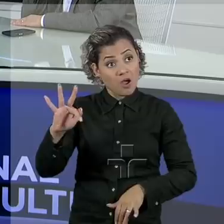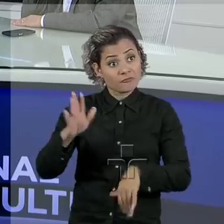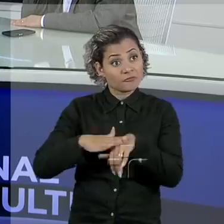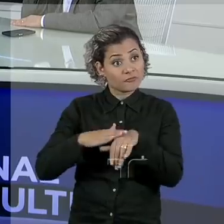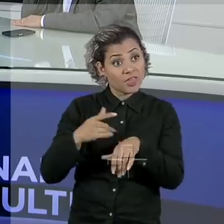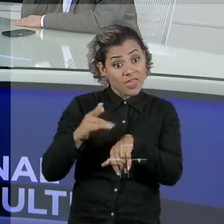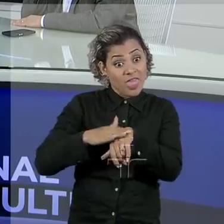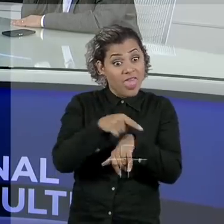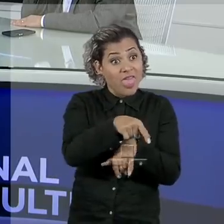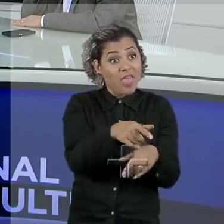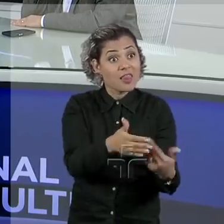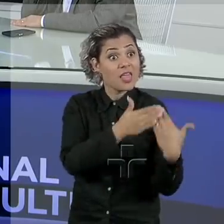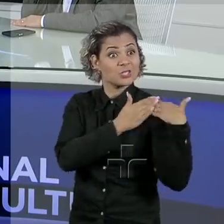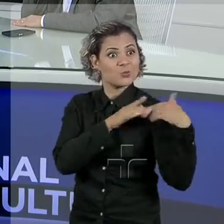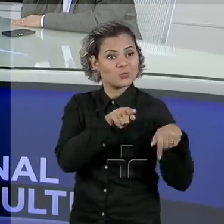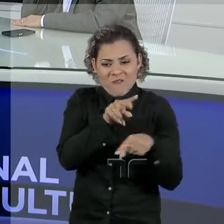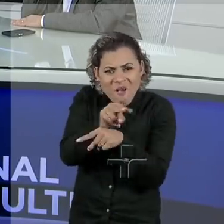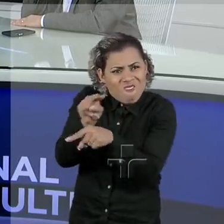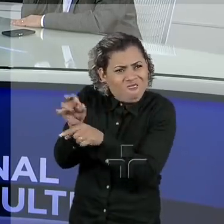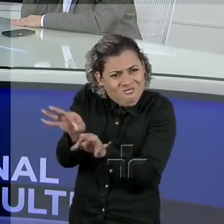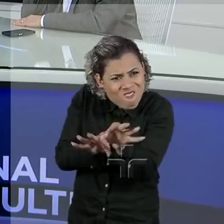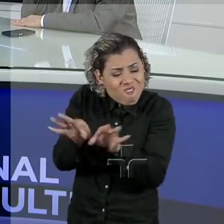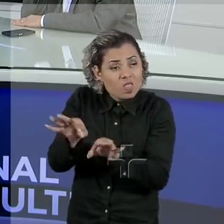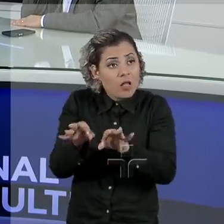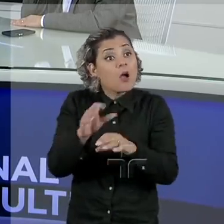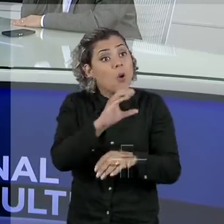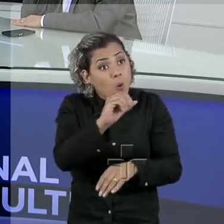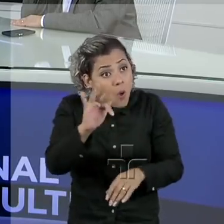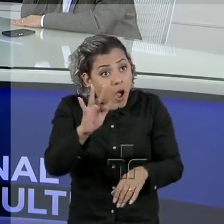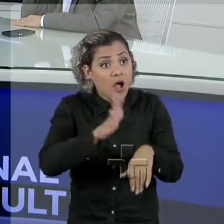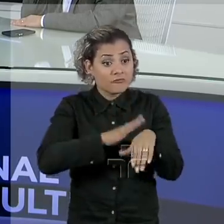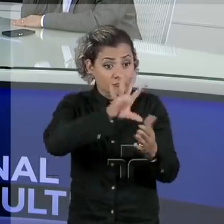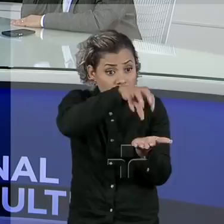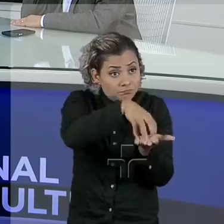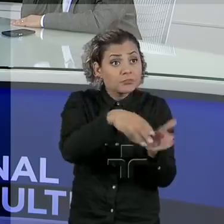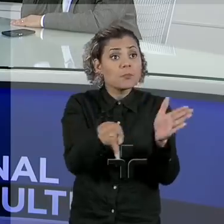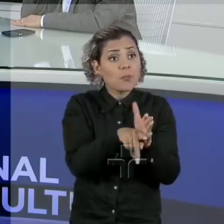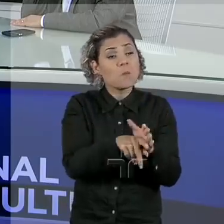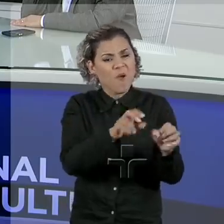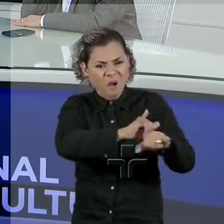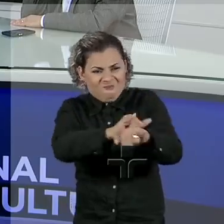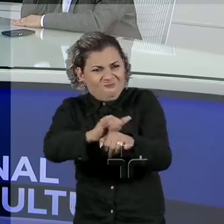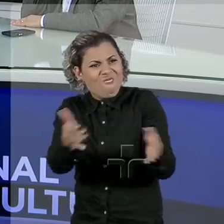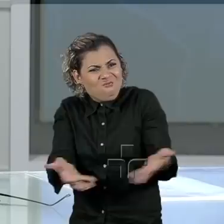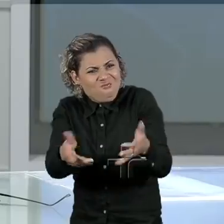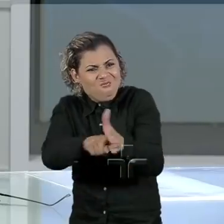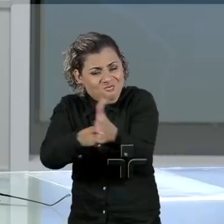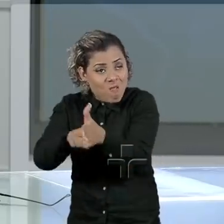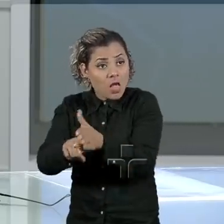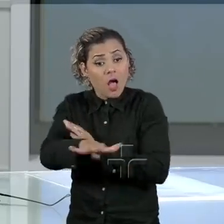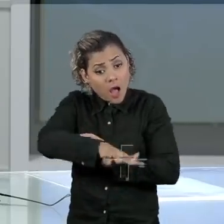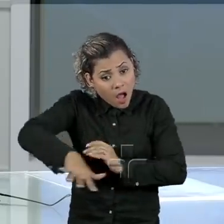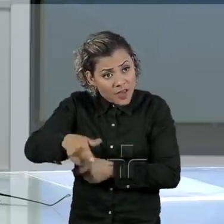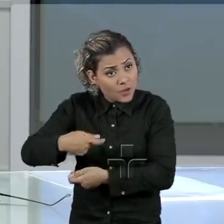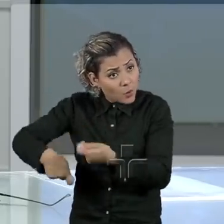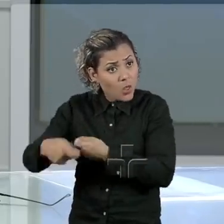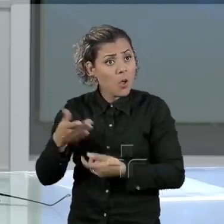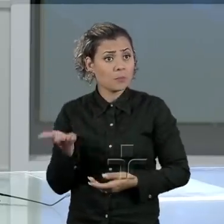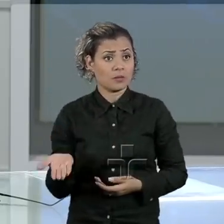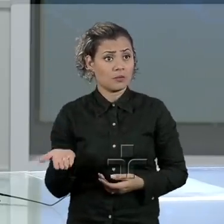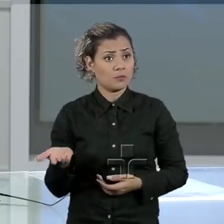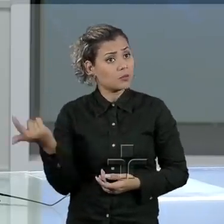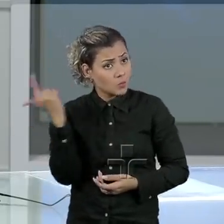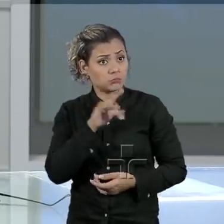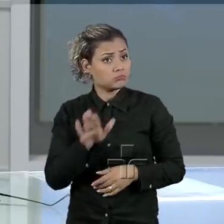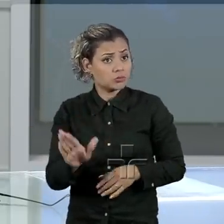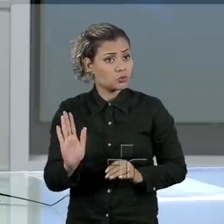ele. O COAF possibilitou à Lava Jato tudo aquilo que foi necessário. E estava lá na área econômica, onde devia